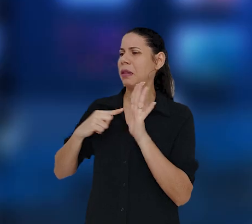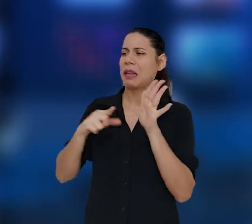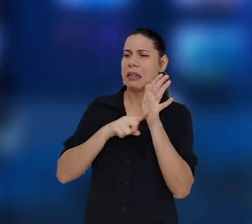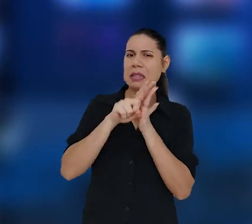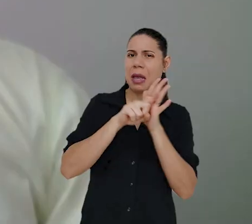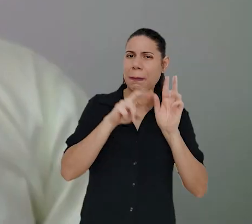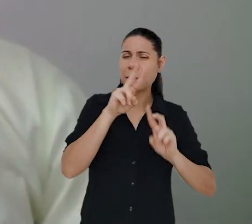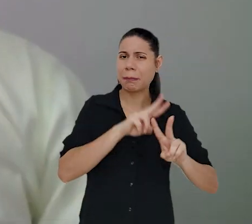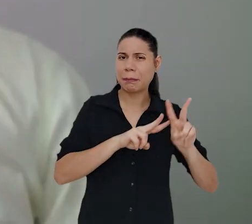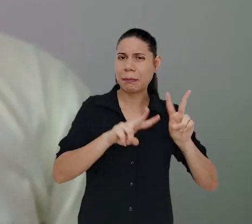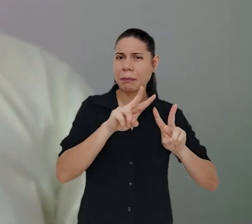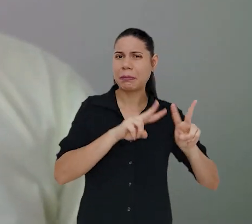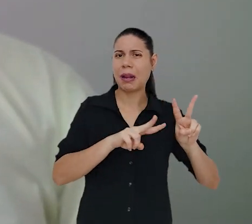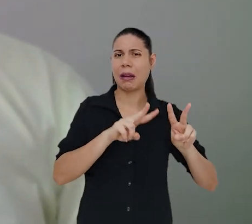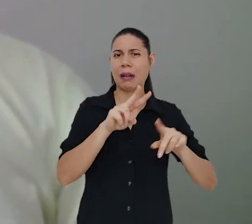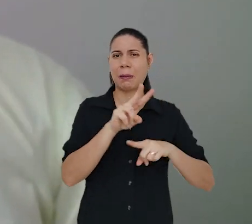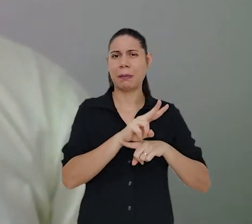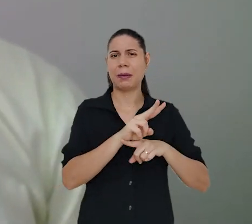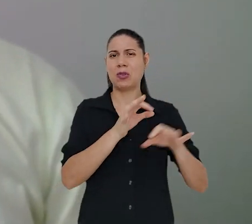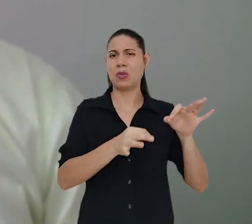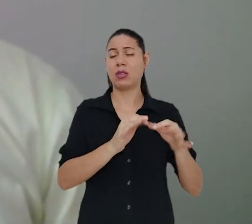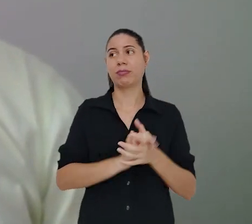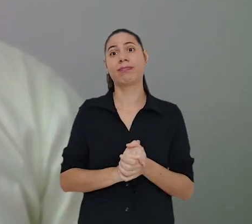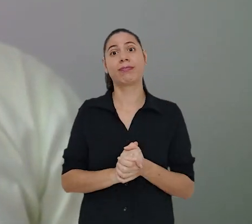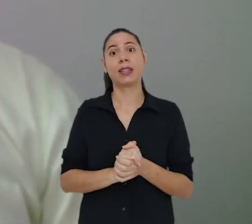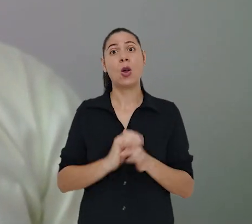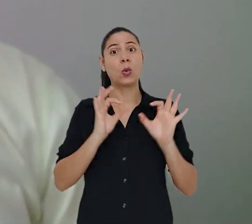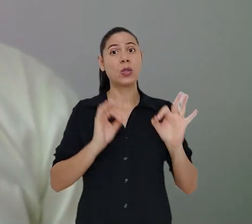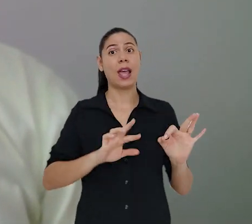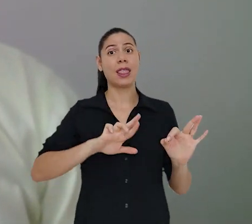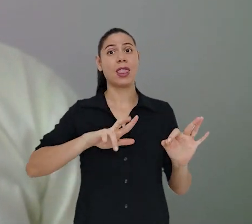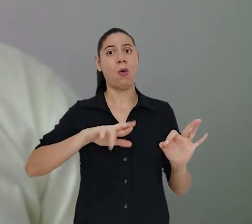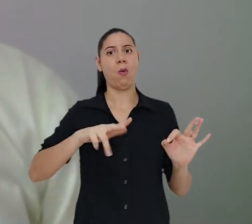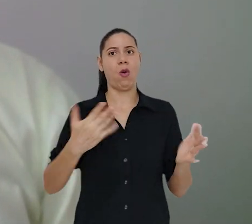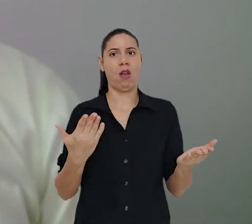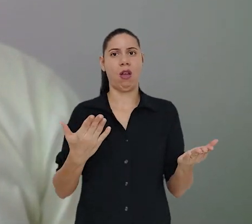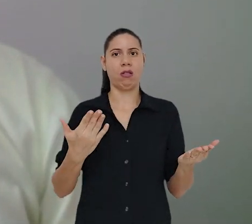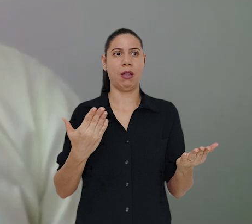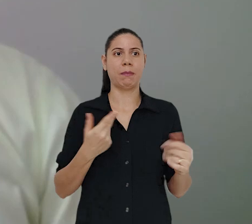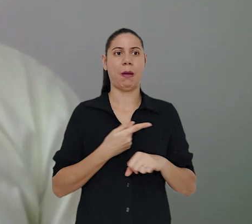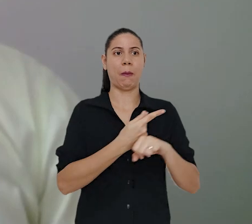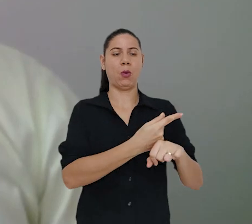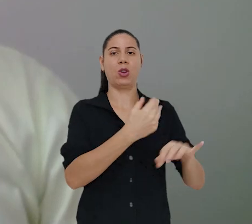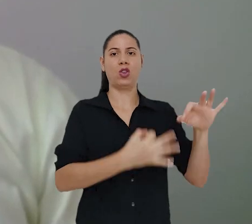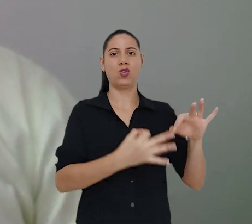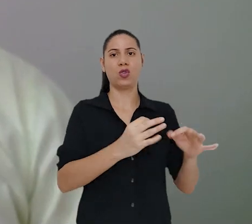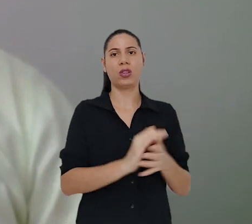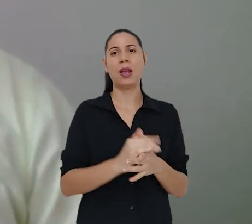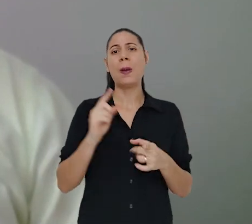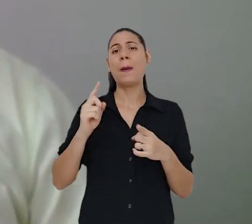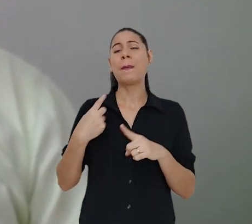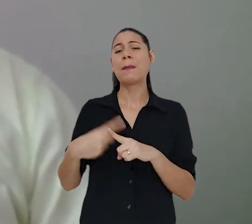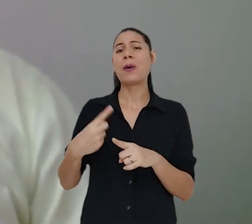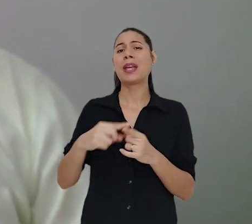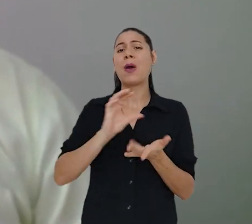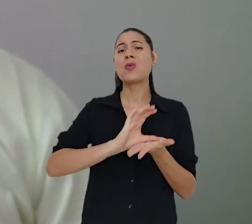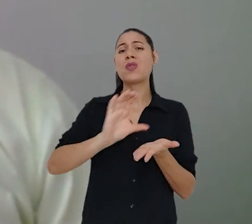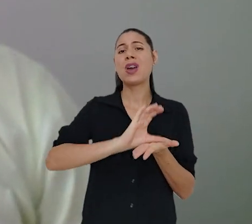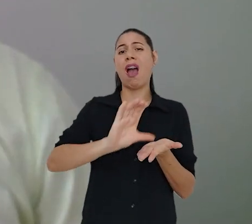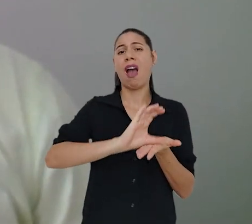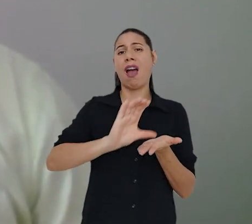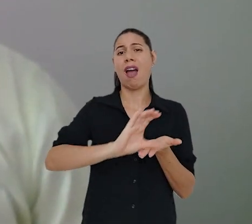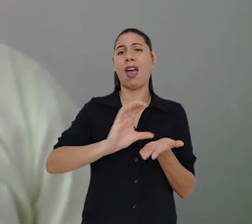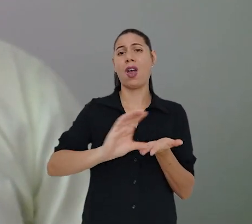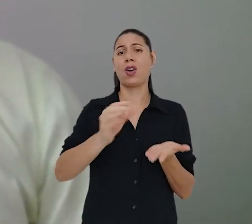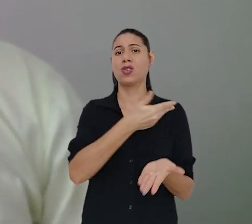aplicação de cotas? Não era para ter chegado nesse ponto, né? Vamos falar a verdade, é uma situação em que dinheiro público foi jogado